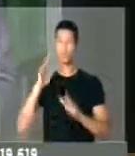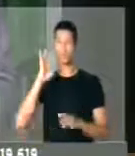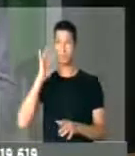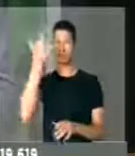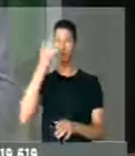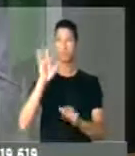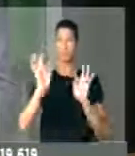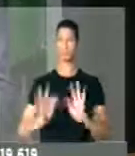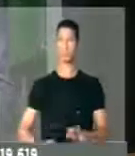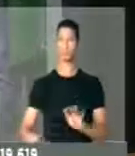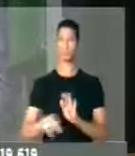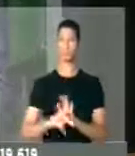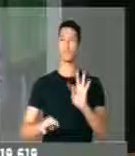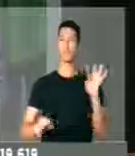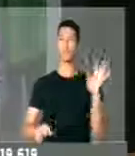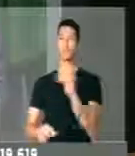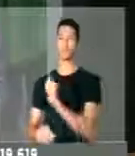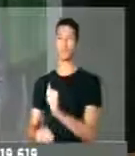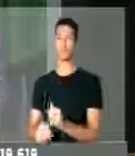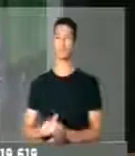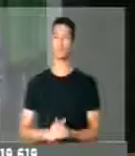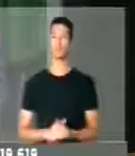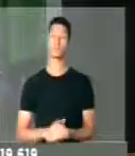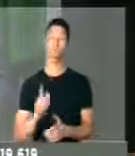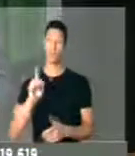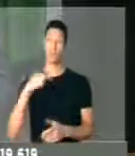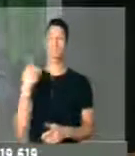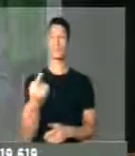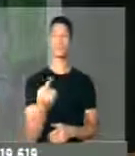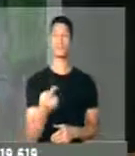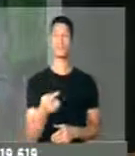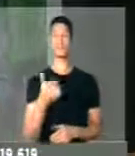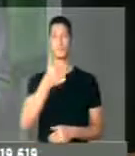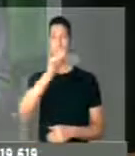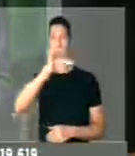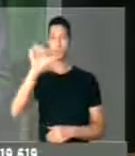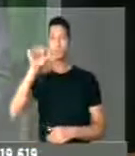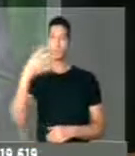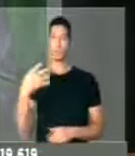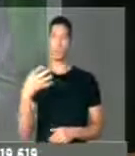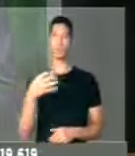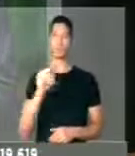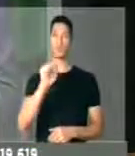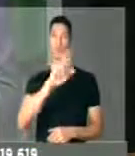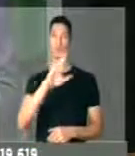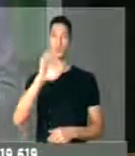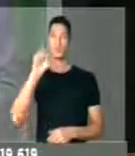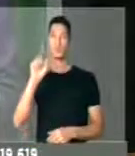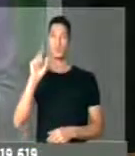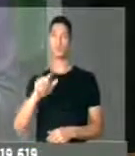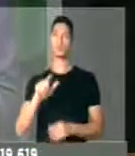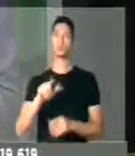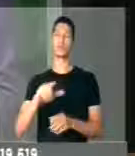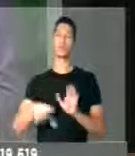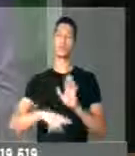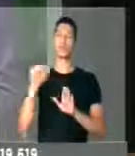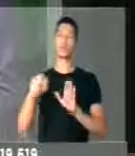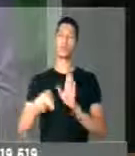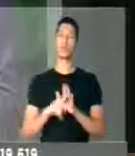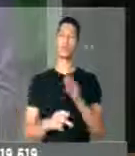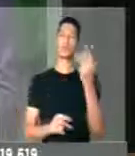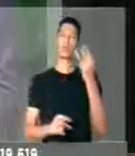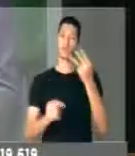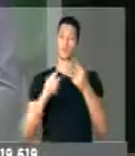solução satisfatória para todos. Depois, em 94, Arraes, eleito para o